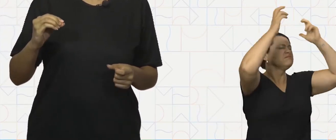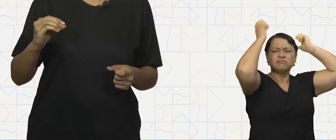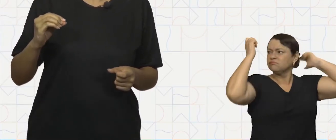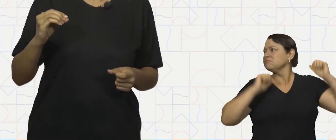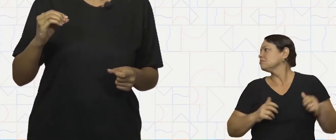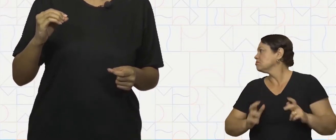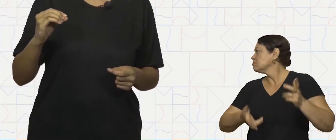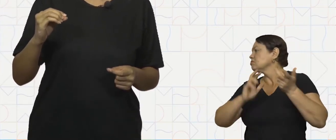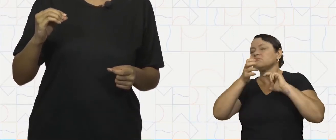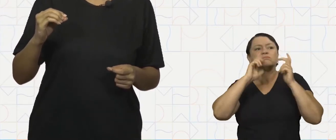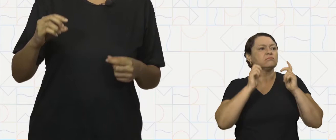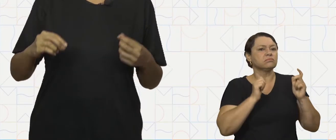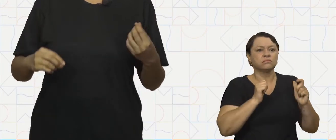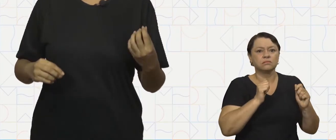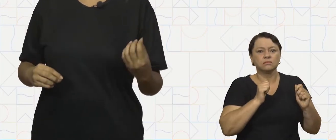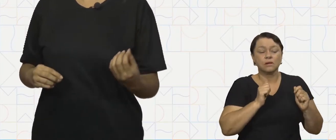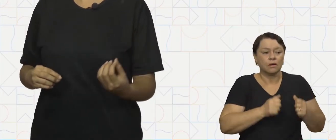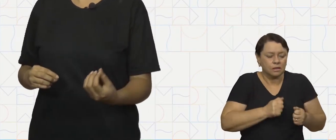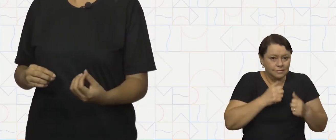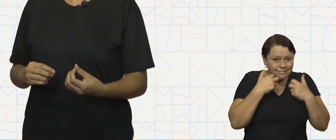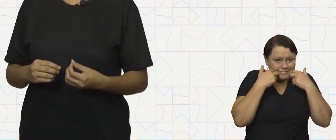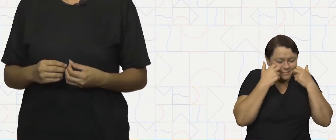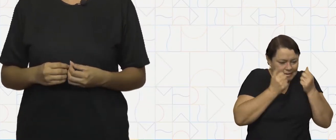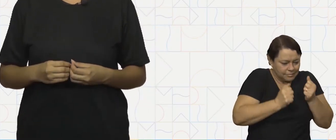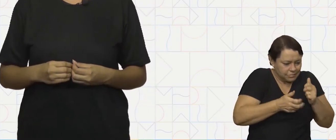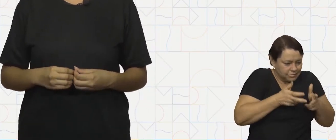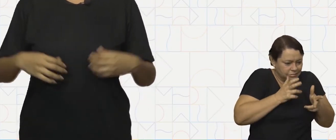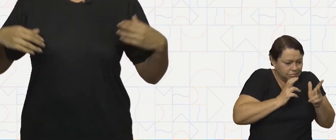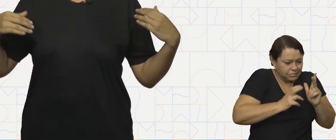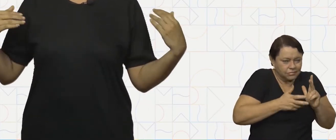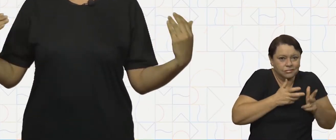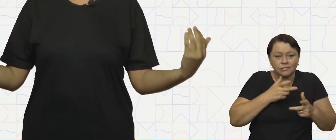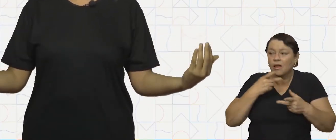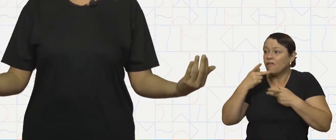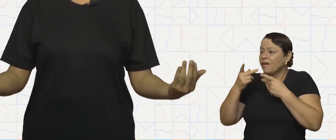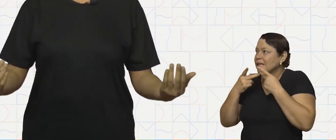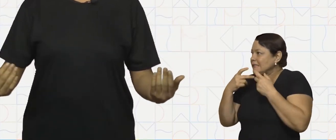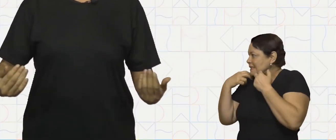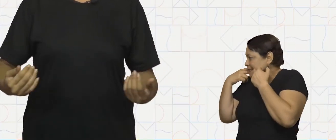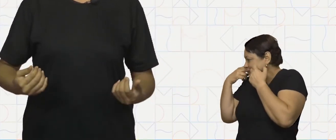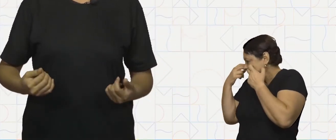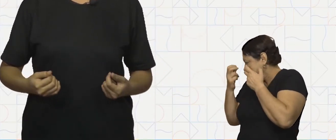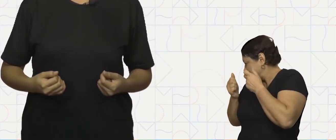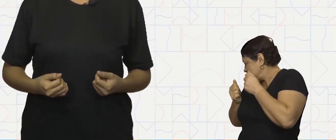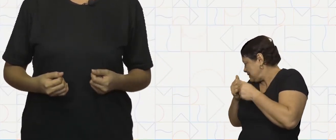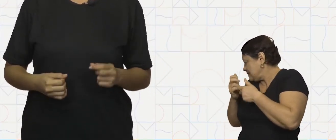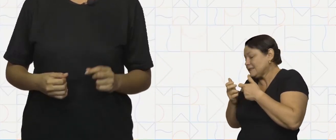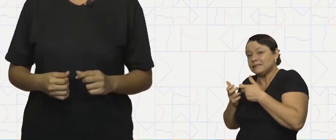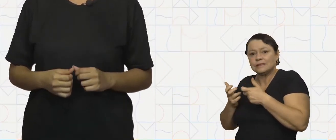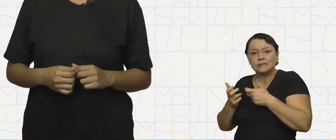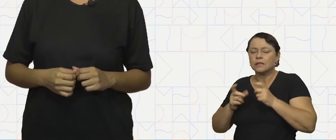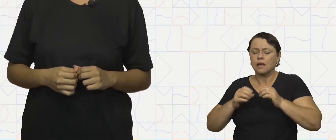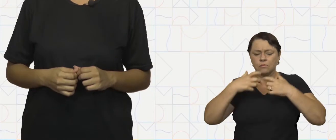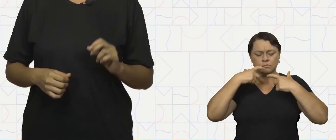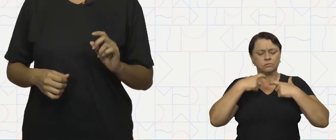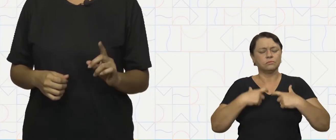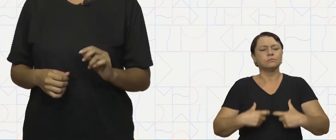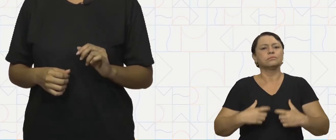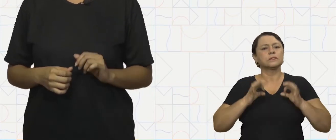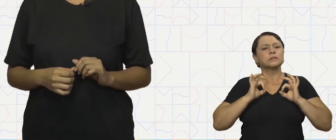falar bem baixinho? Ou eu devo falar em um tom de voz que todos consigam me ouvir e me